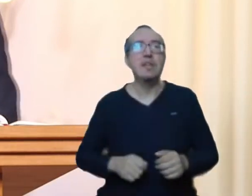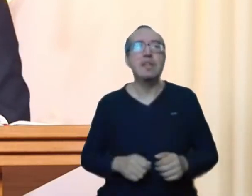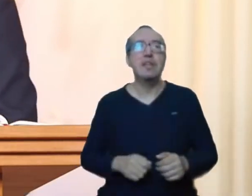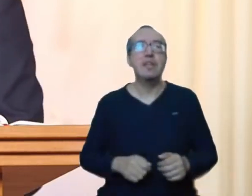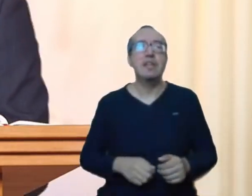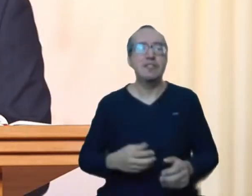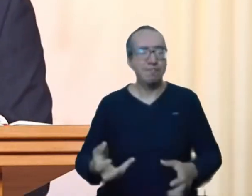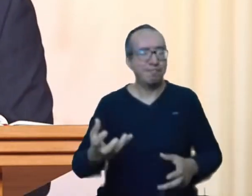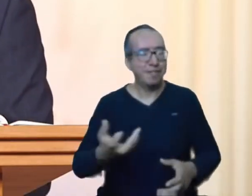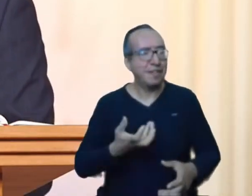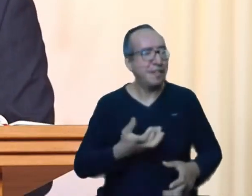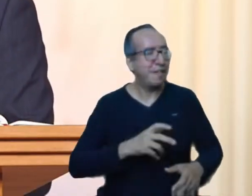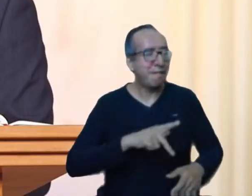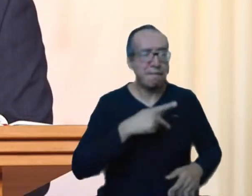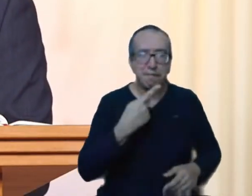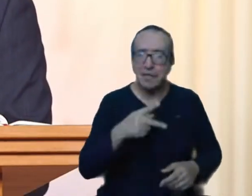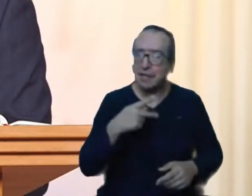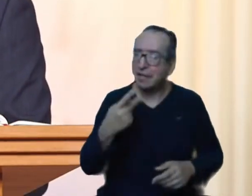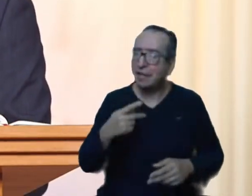muitos pregadores de hoje,